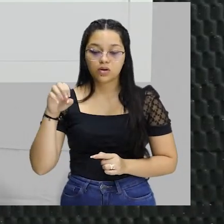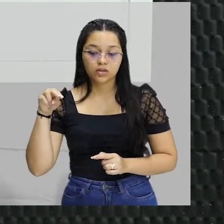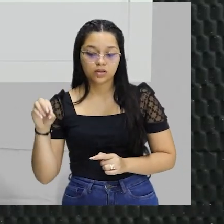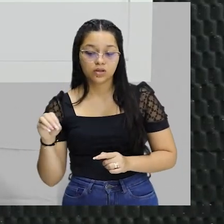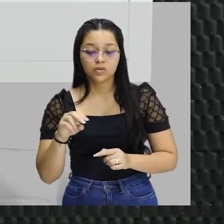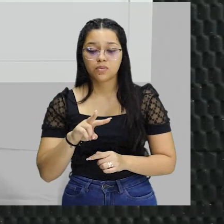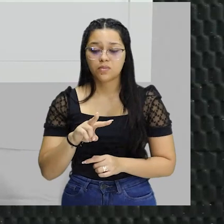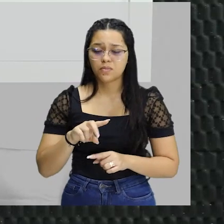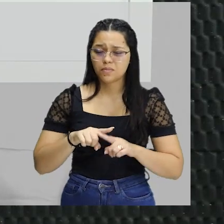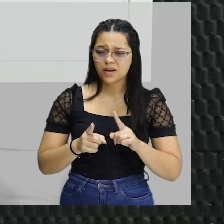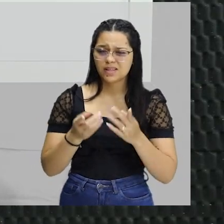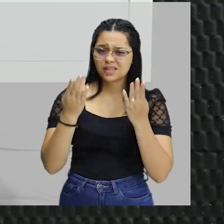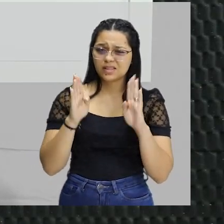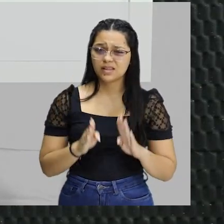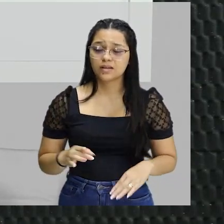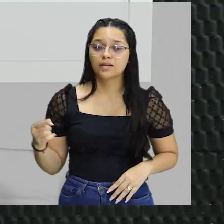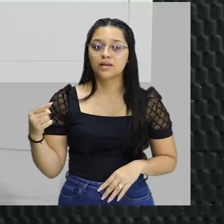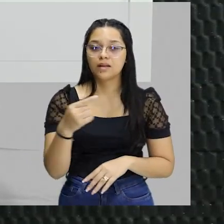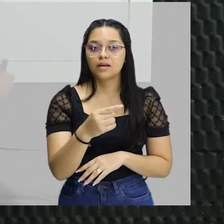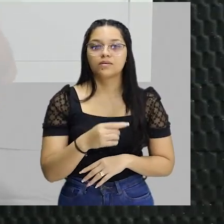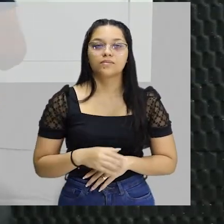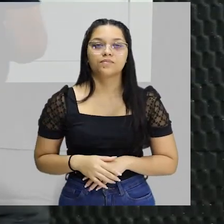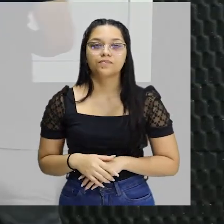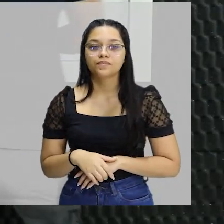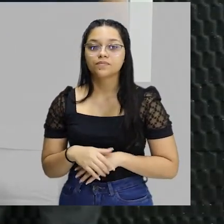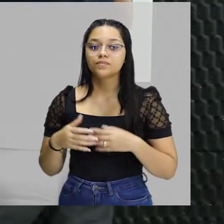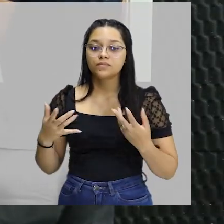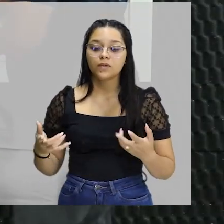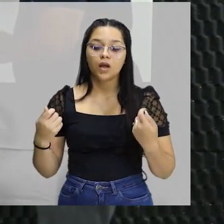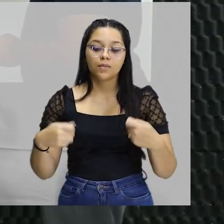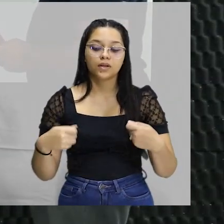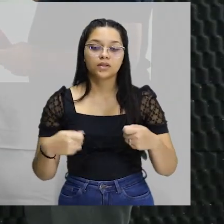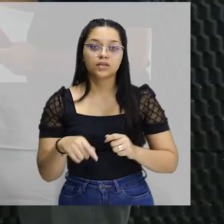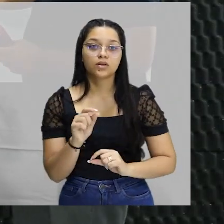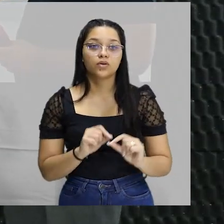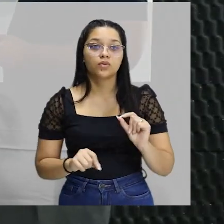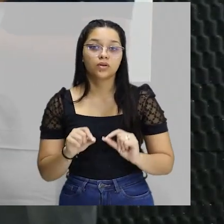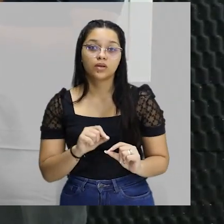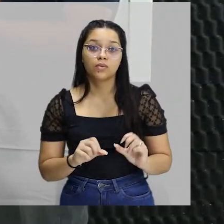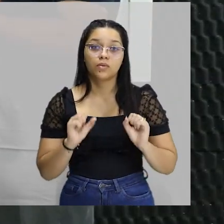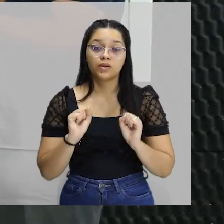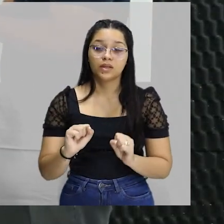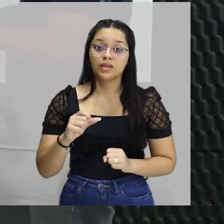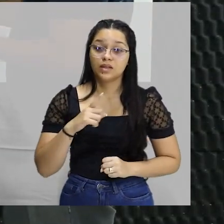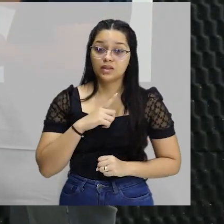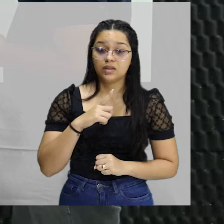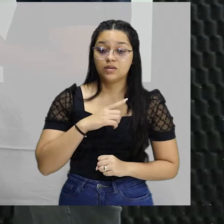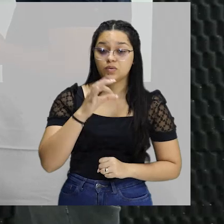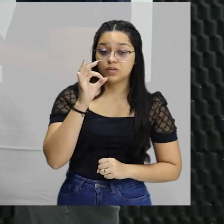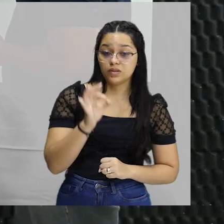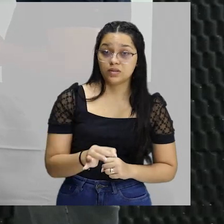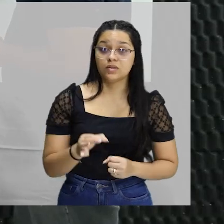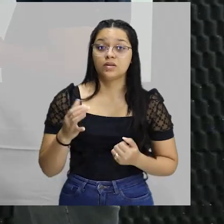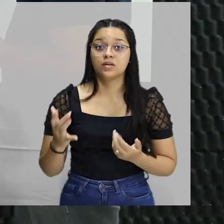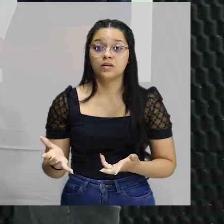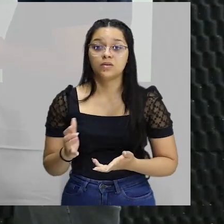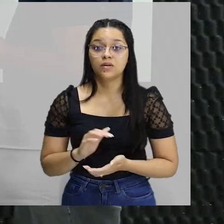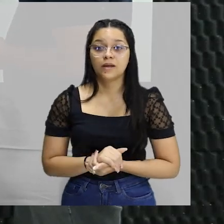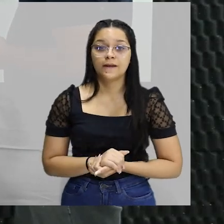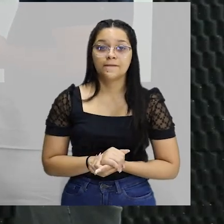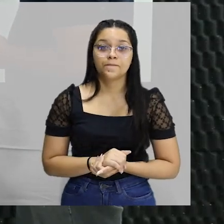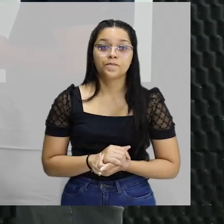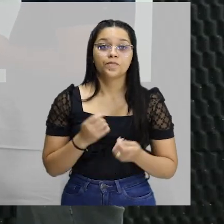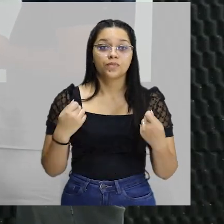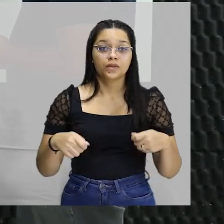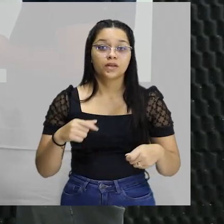análise você vai fazer lá, ok? Então nós vamos ter, né, para que eu chegue no meu ideal, eu